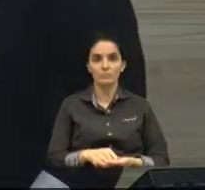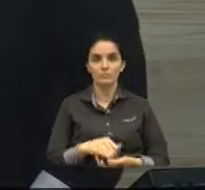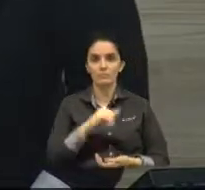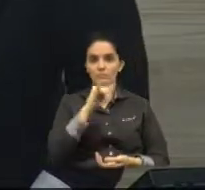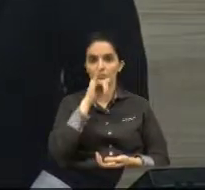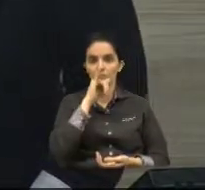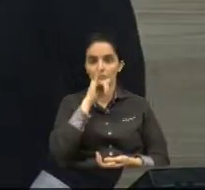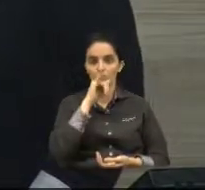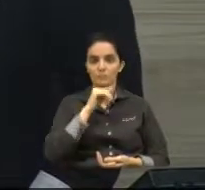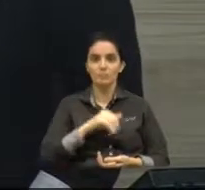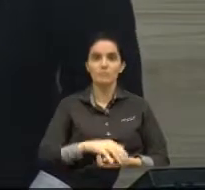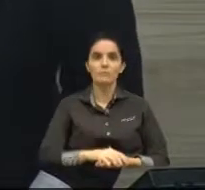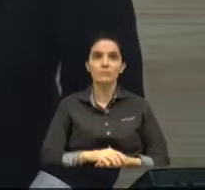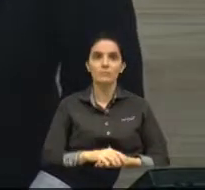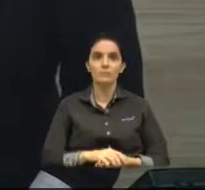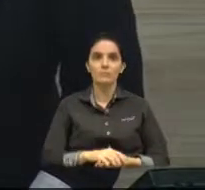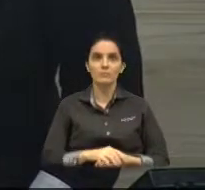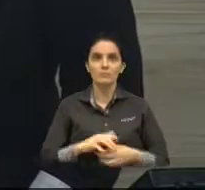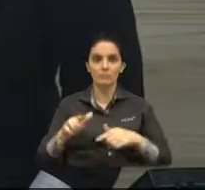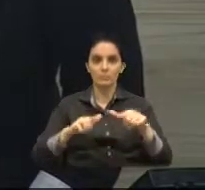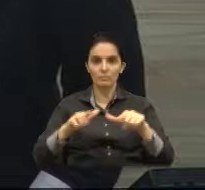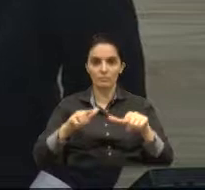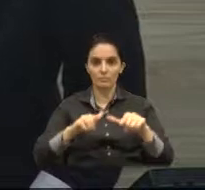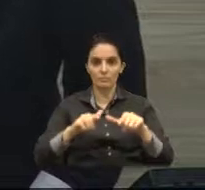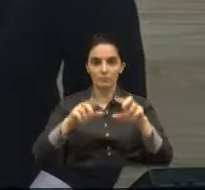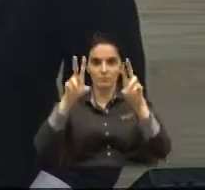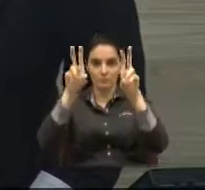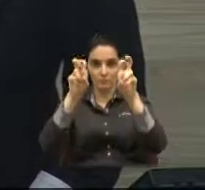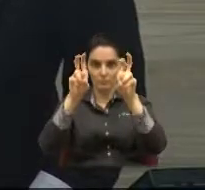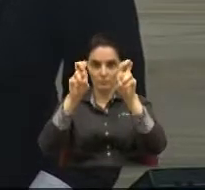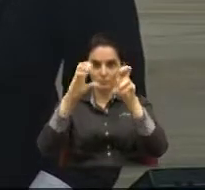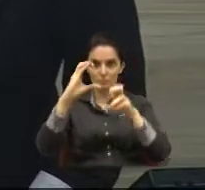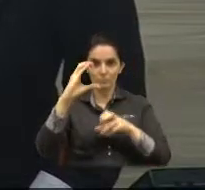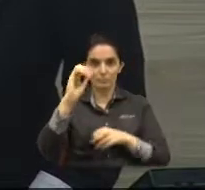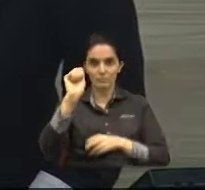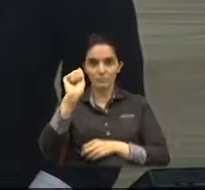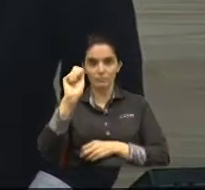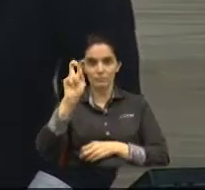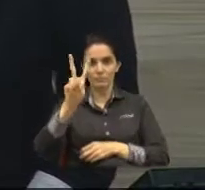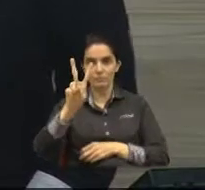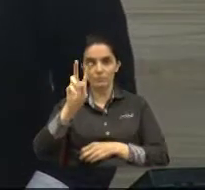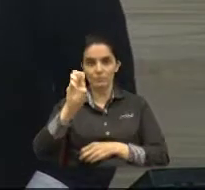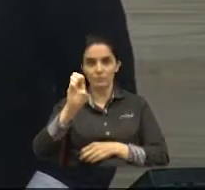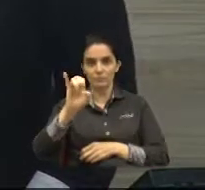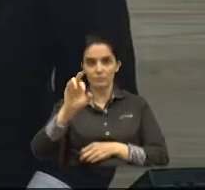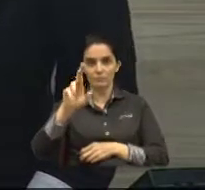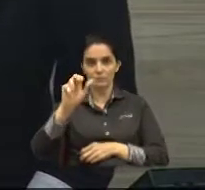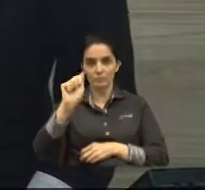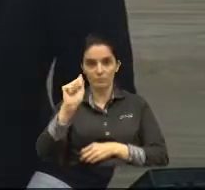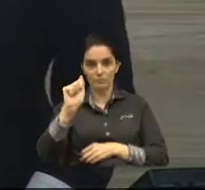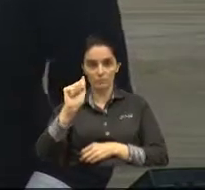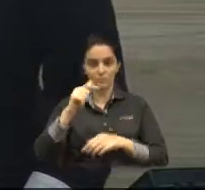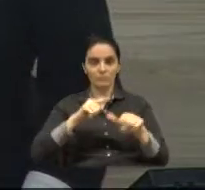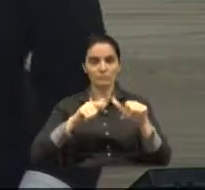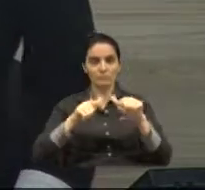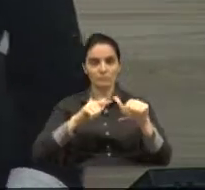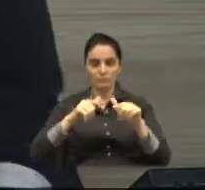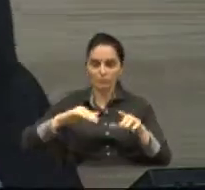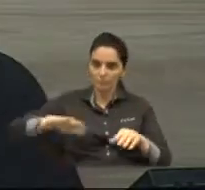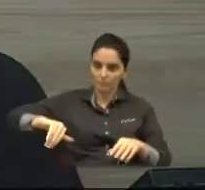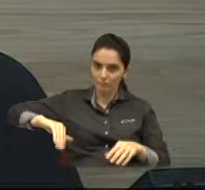Caveira. Quem não conhece o Caveira, um grande batalhador pela natação e que ainda continua na